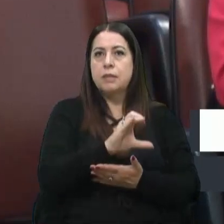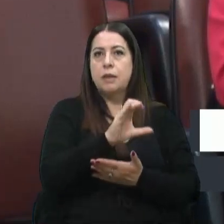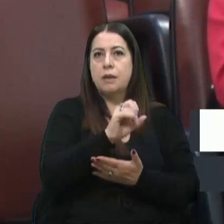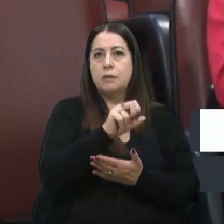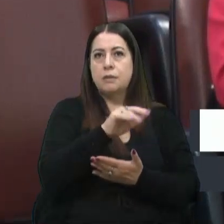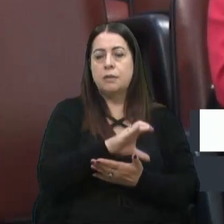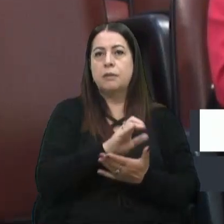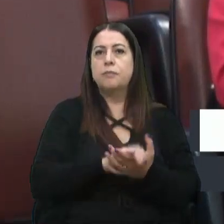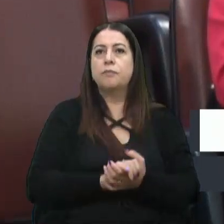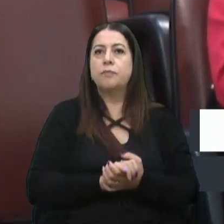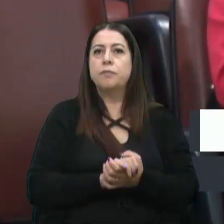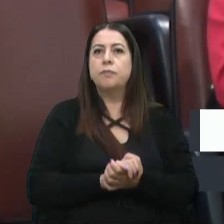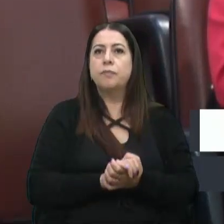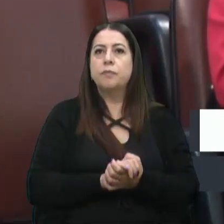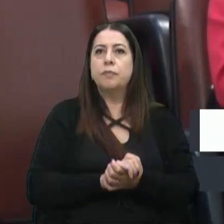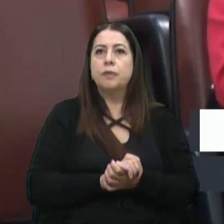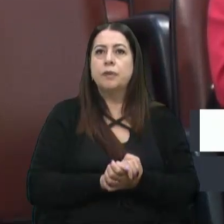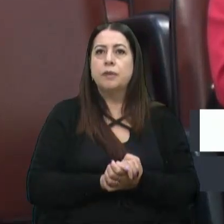ao SENAC.